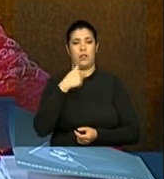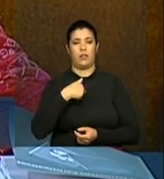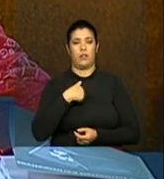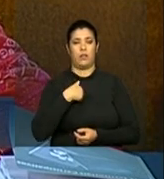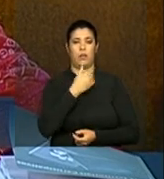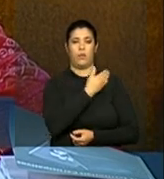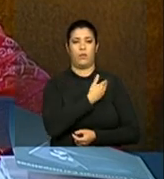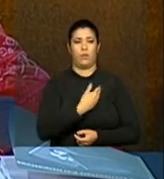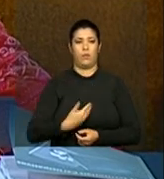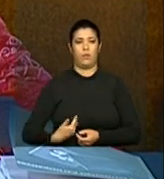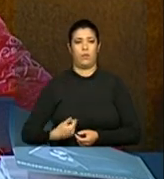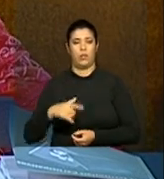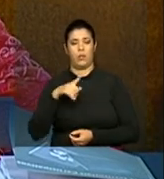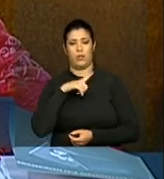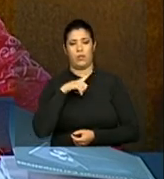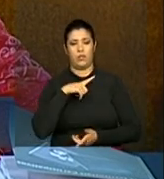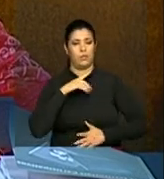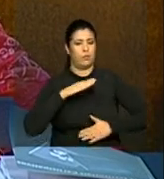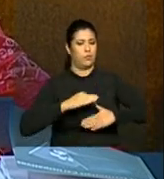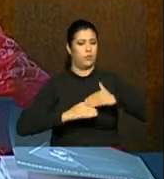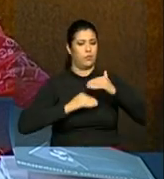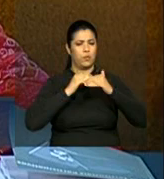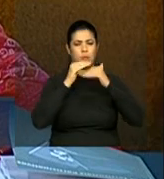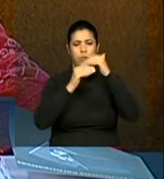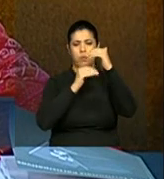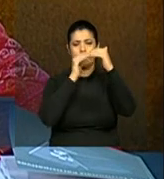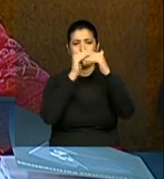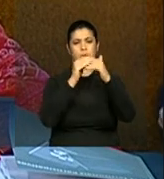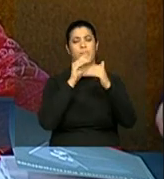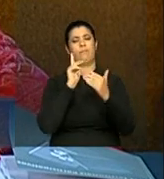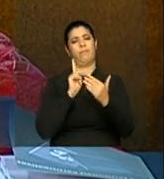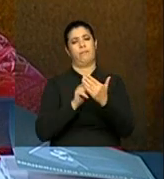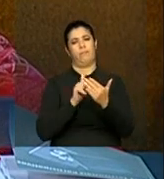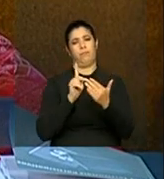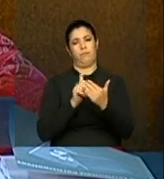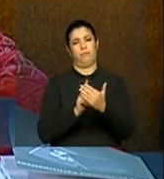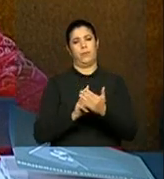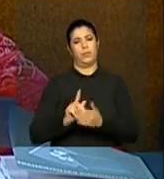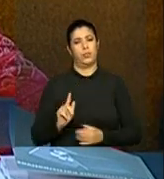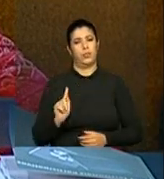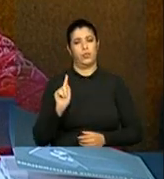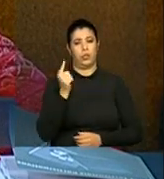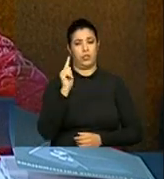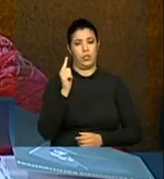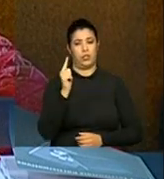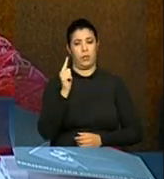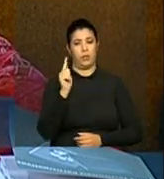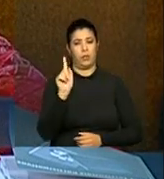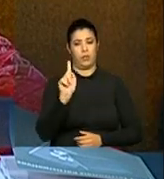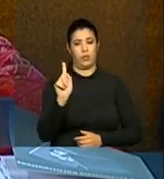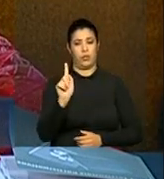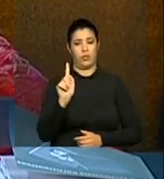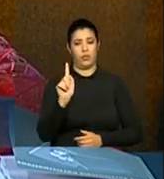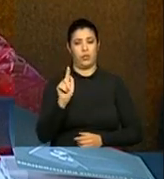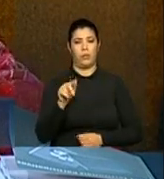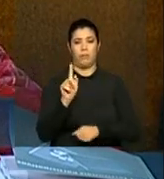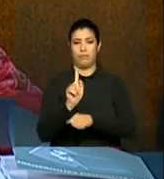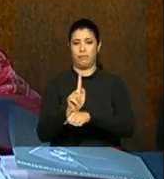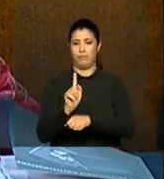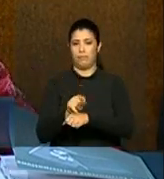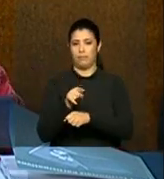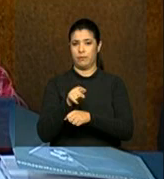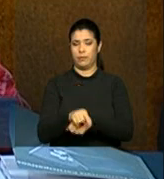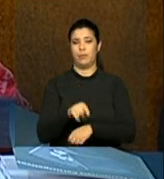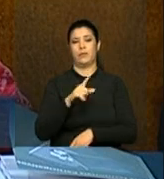eh foi um avanço enorme a gestão da ministra Miram e